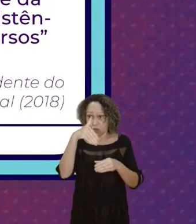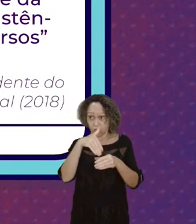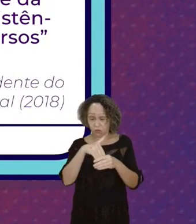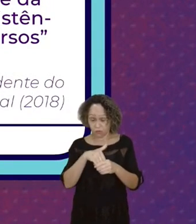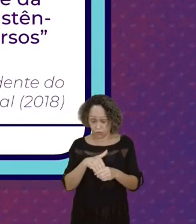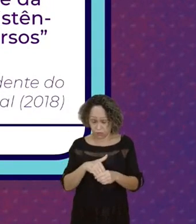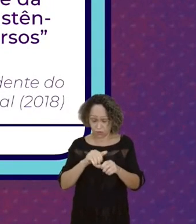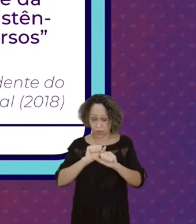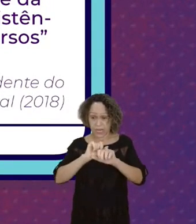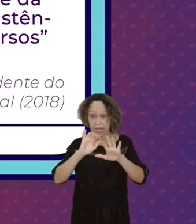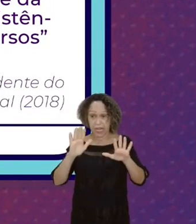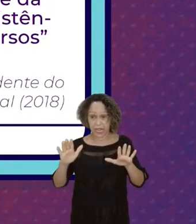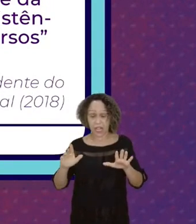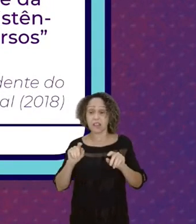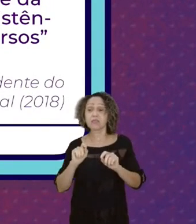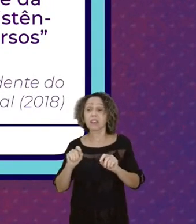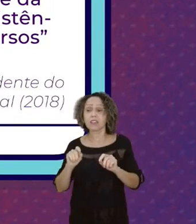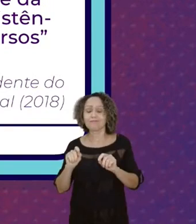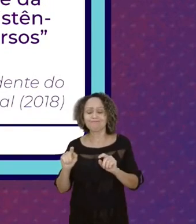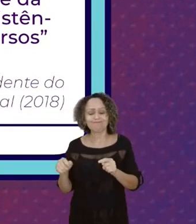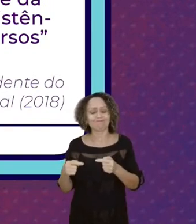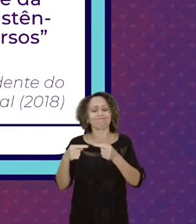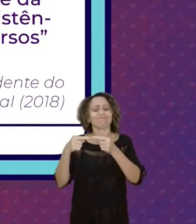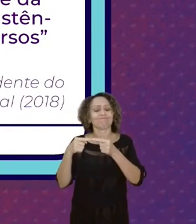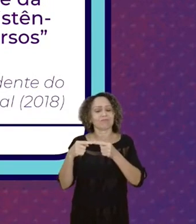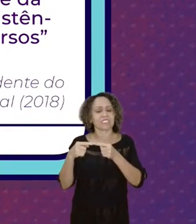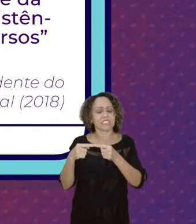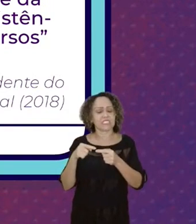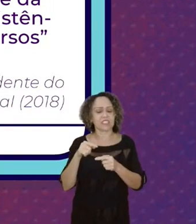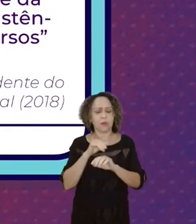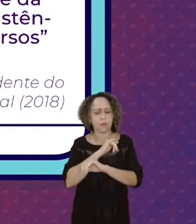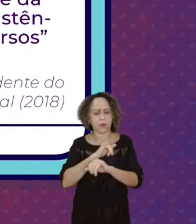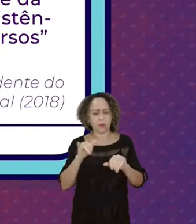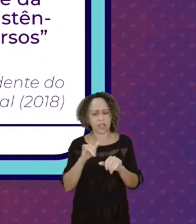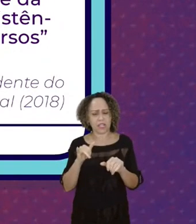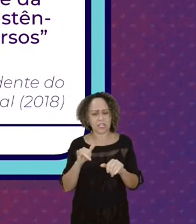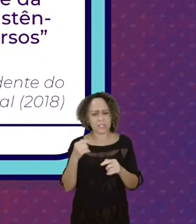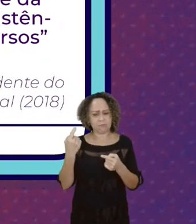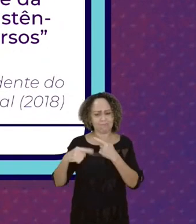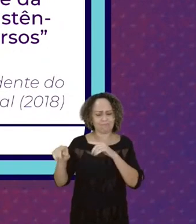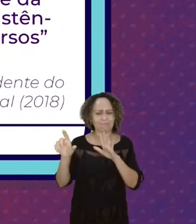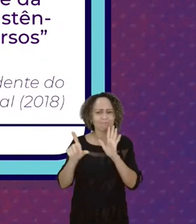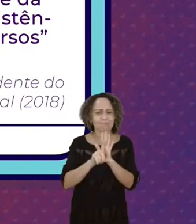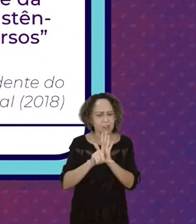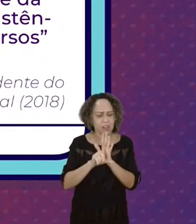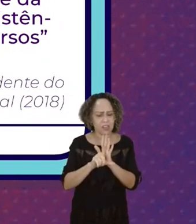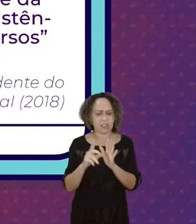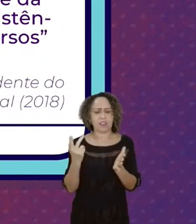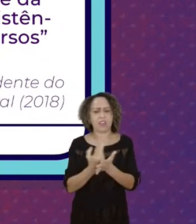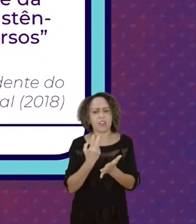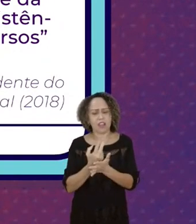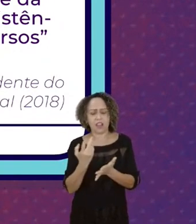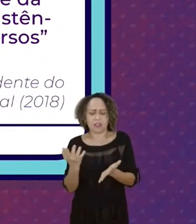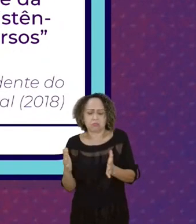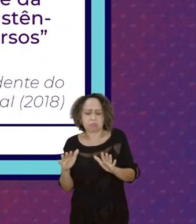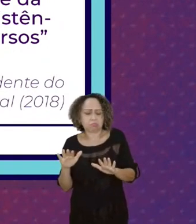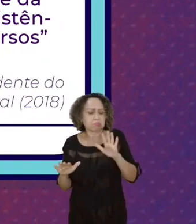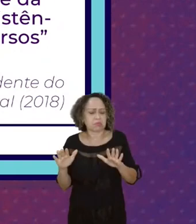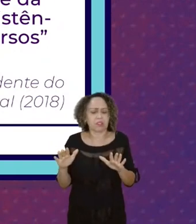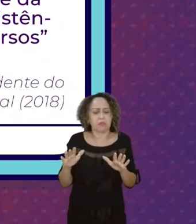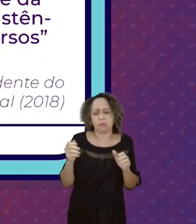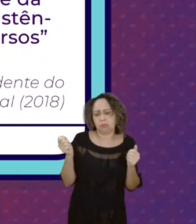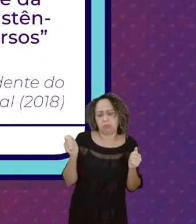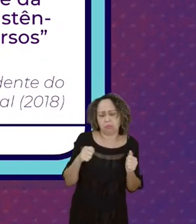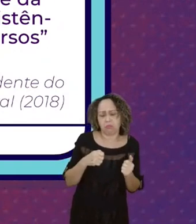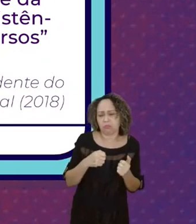termos estritos, caracteriza a realização de propaganda irregular, independentemente da forma utilizada ou da